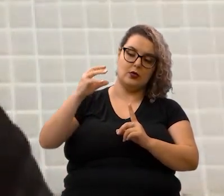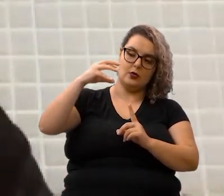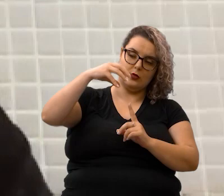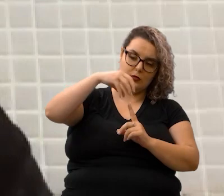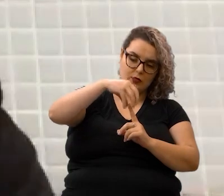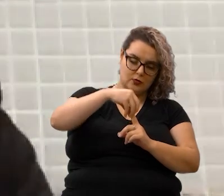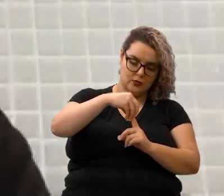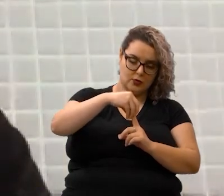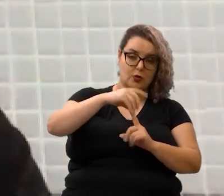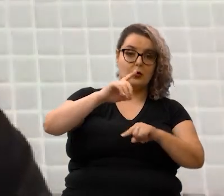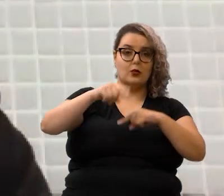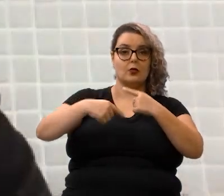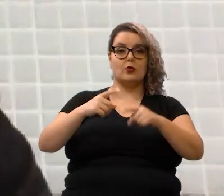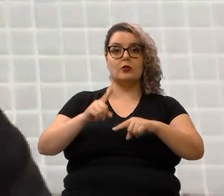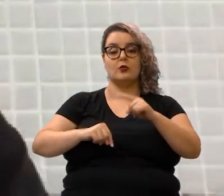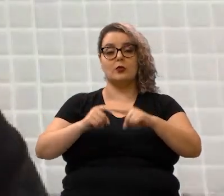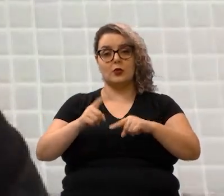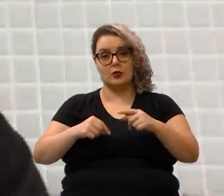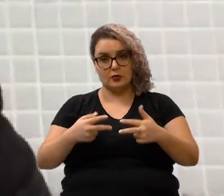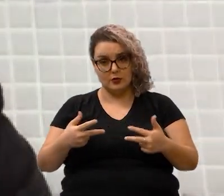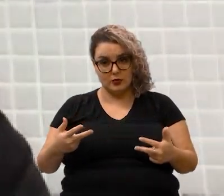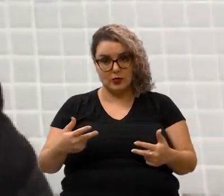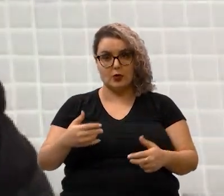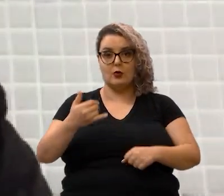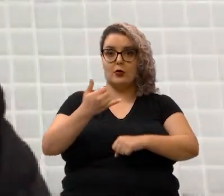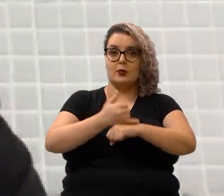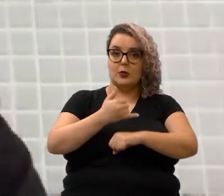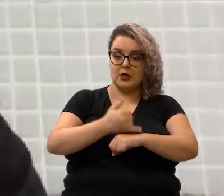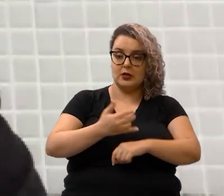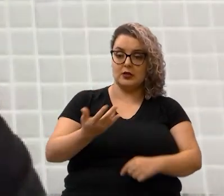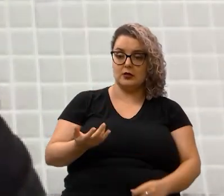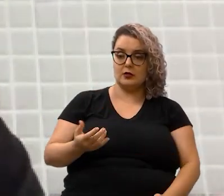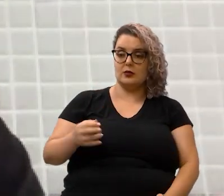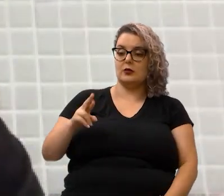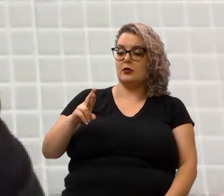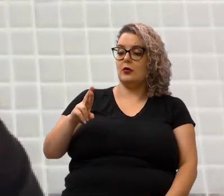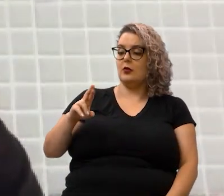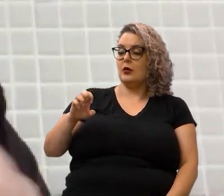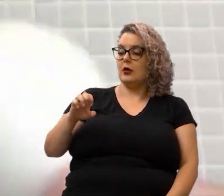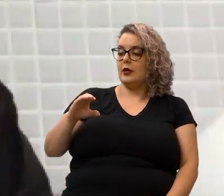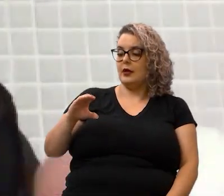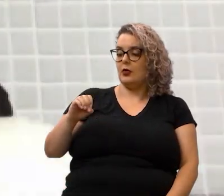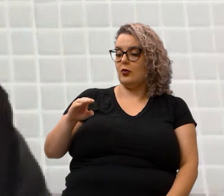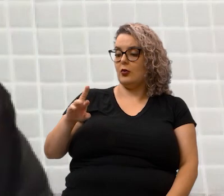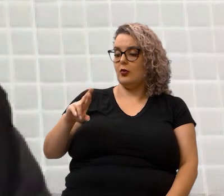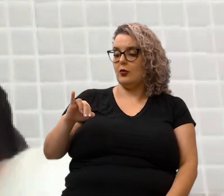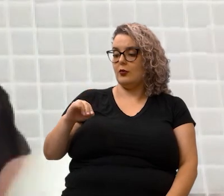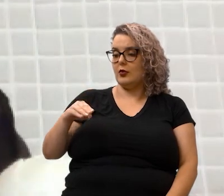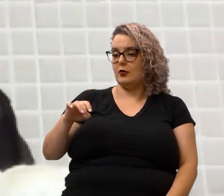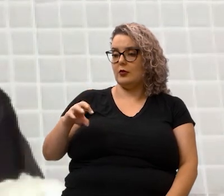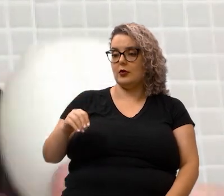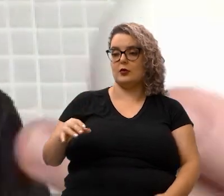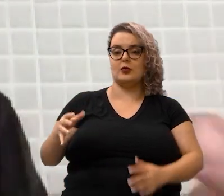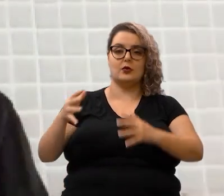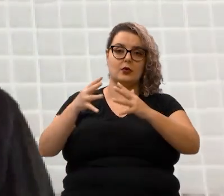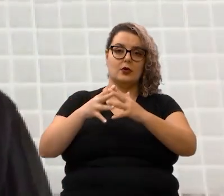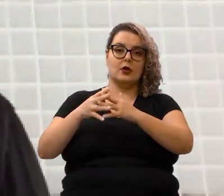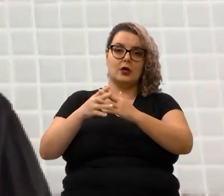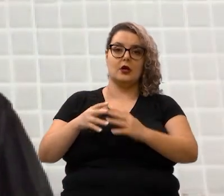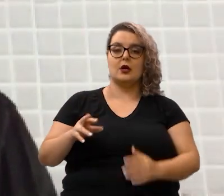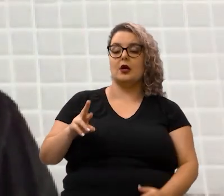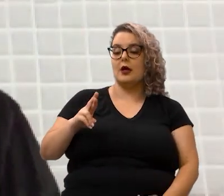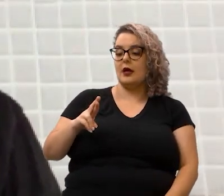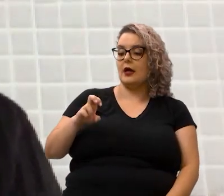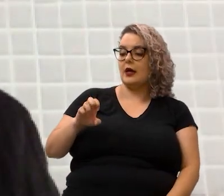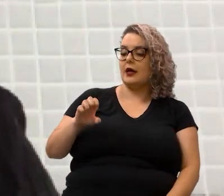o osso com outra substância, com um metal, né? Então, é uma prótese de recobrimento. Mas também, e o americano chama de